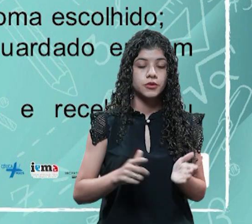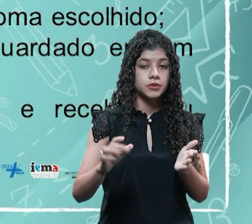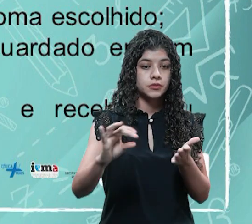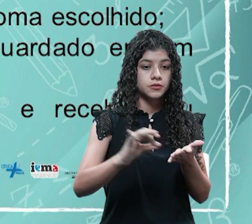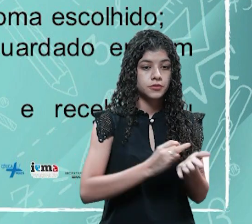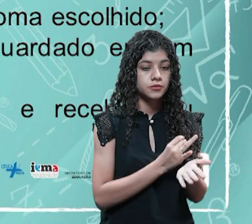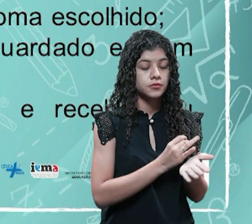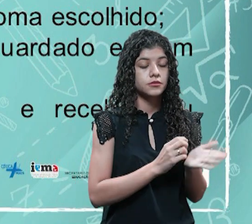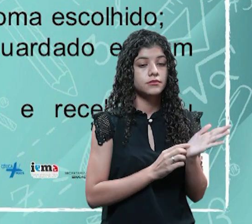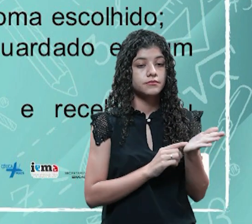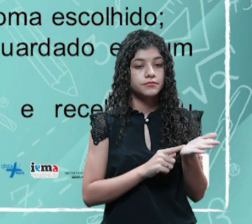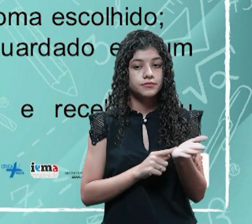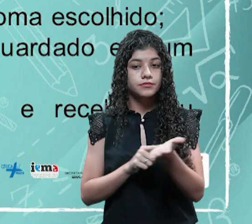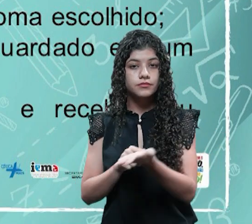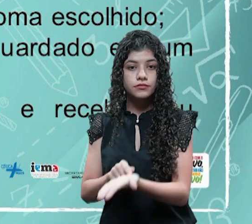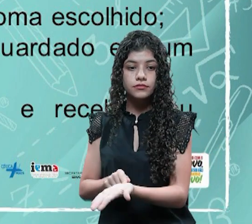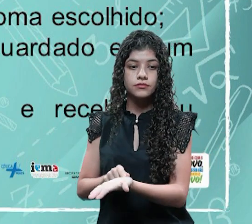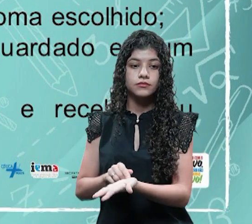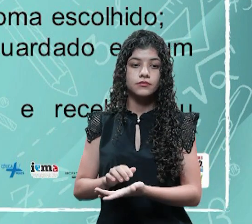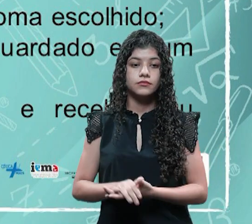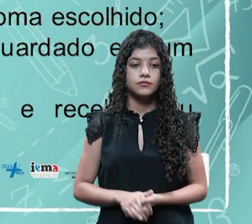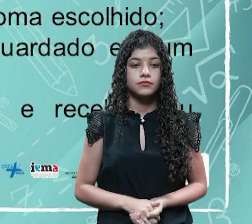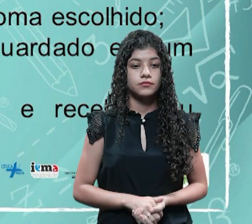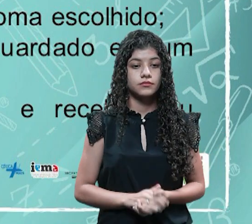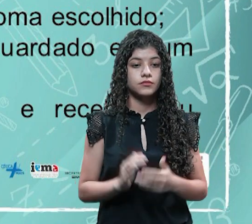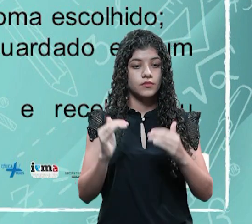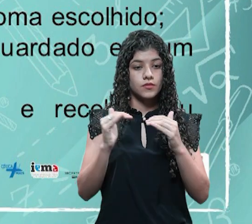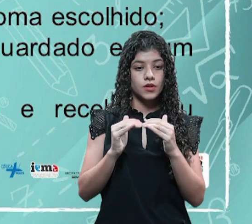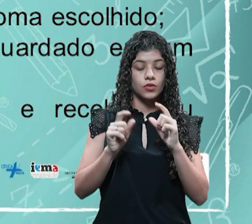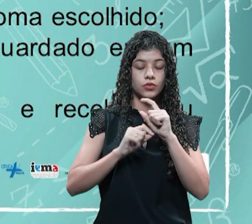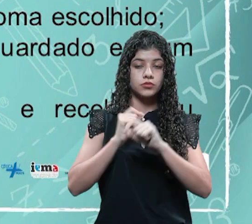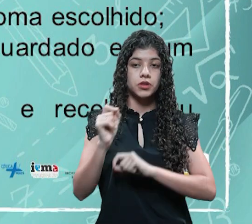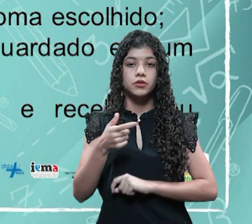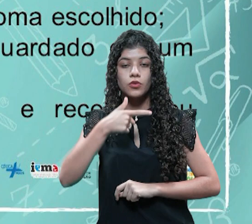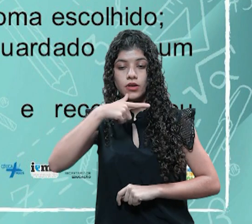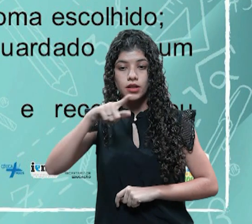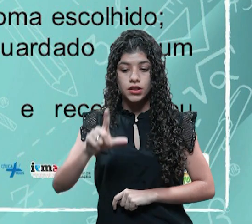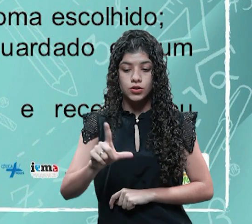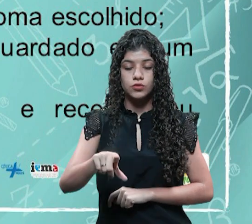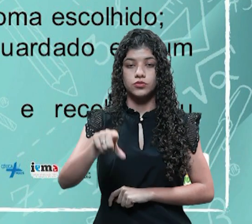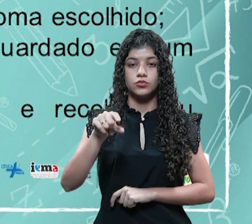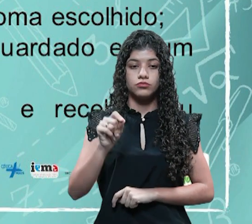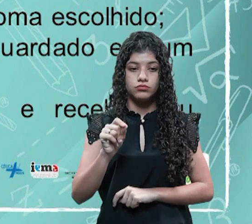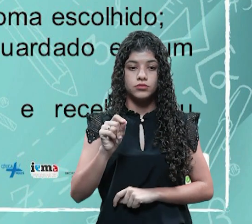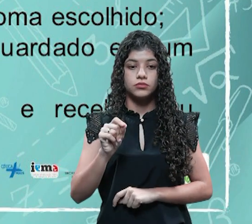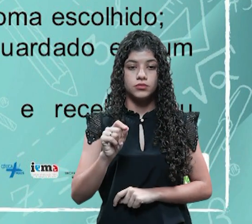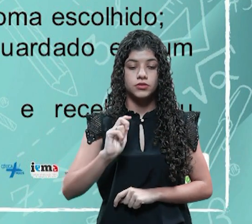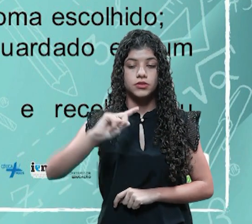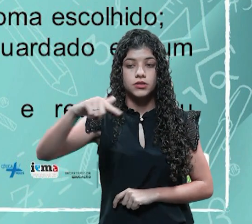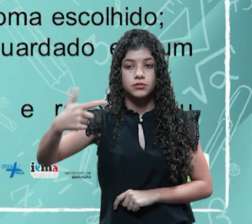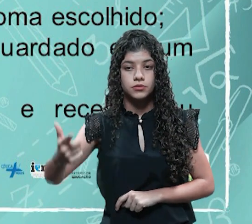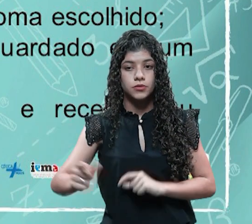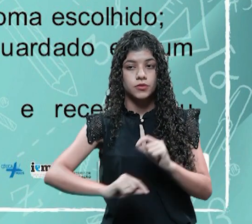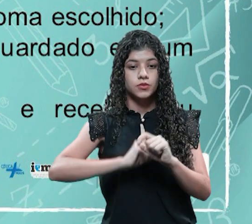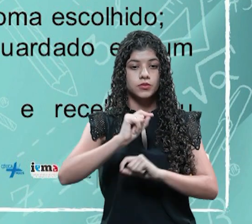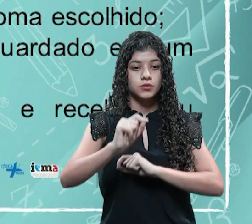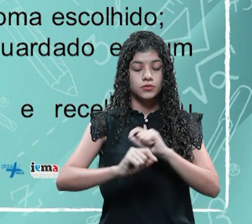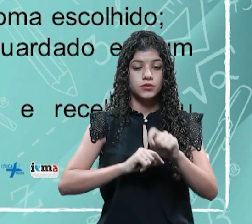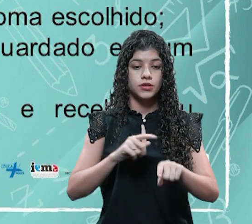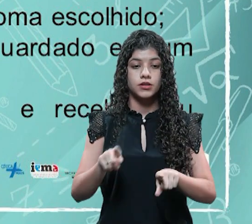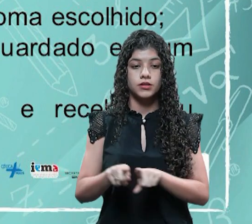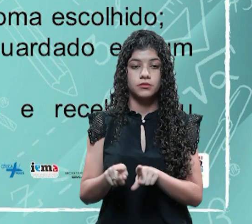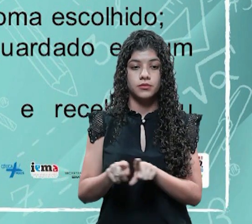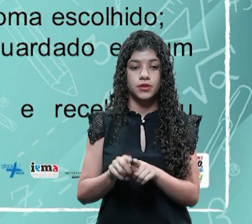um documento, e o participante tira esse fone de acordo com o idioma escolhido, né? E logo